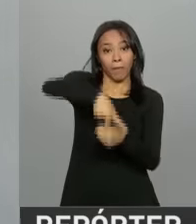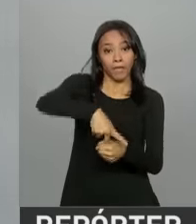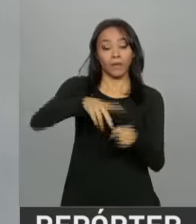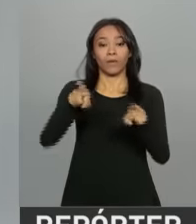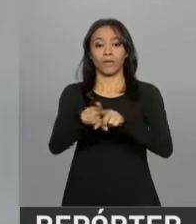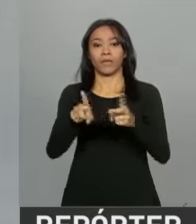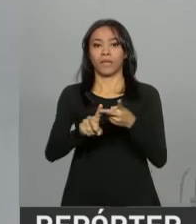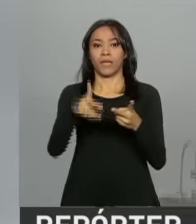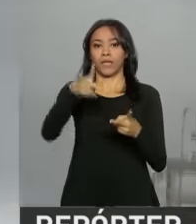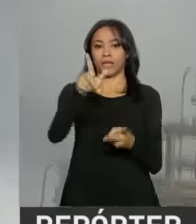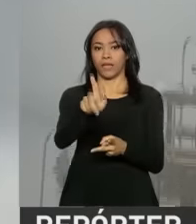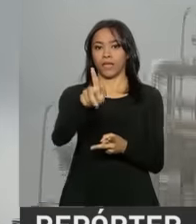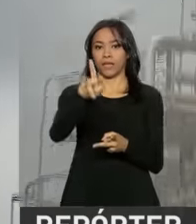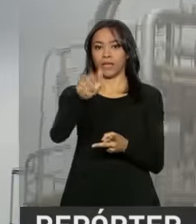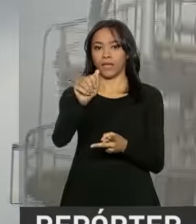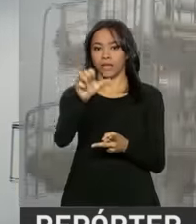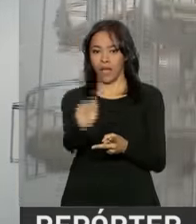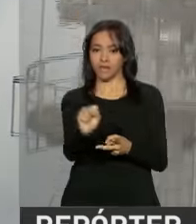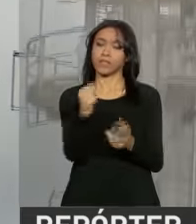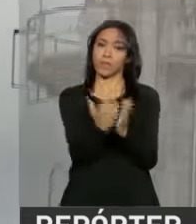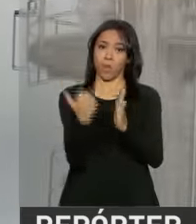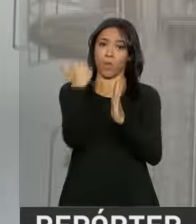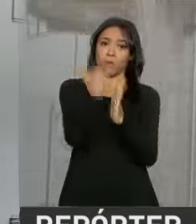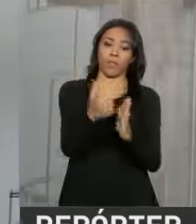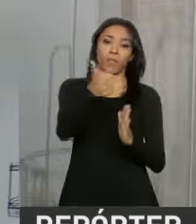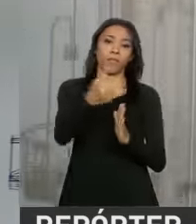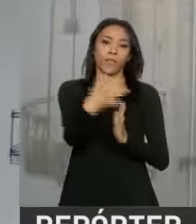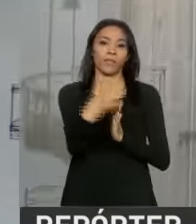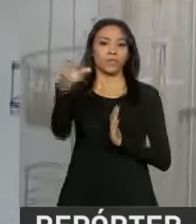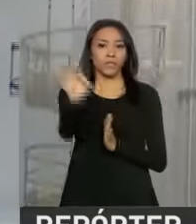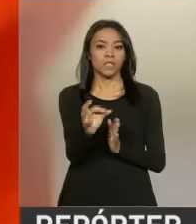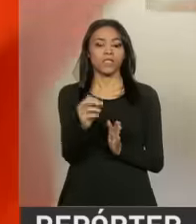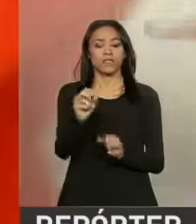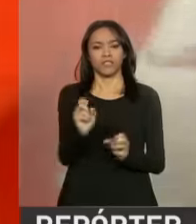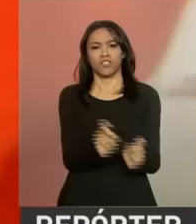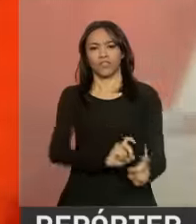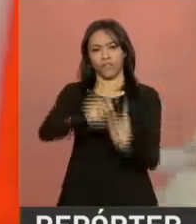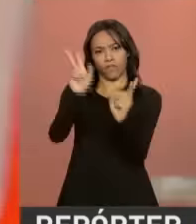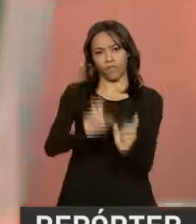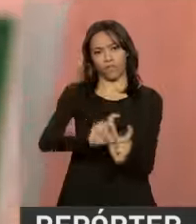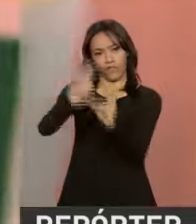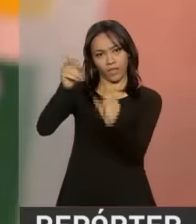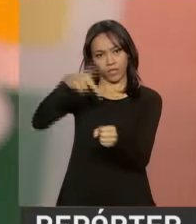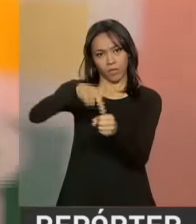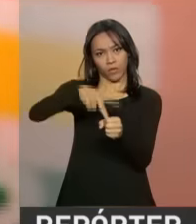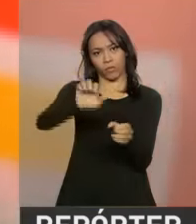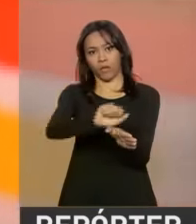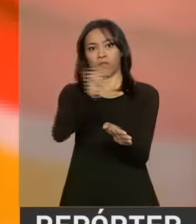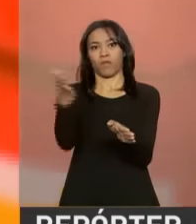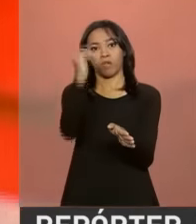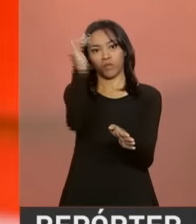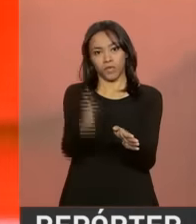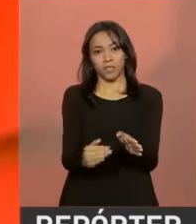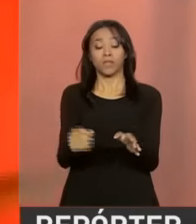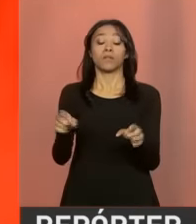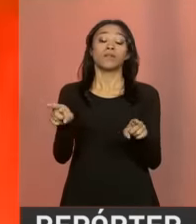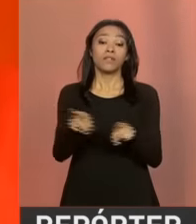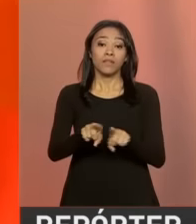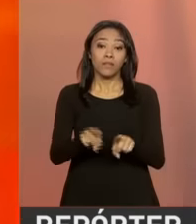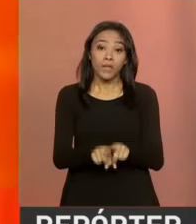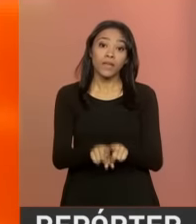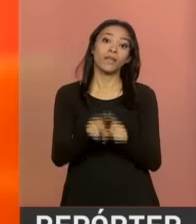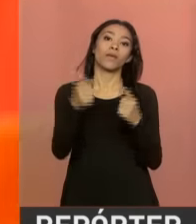ainda um aumento de 14% nas exportações de petróleo e derivados e ainda uma redução de custos